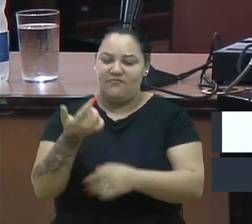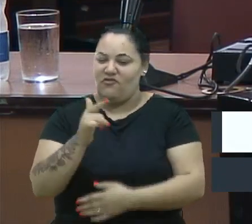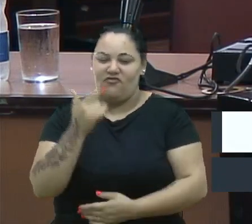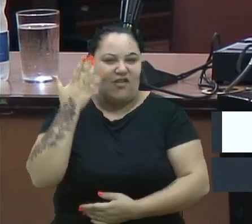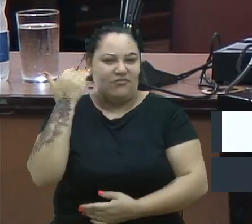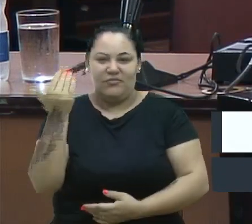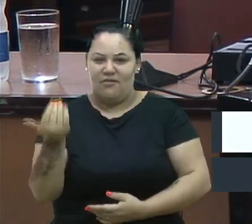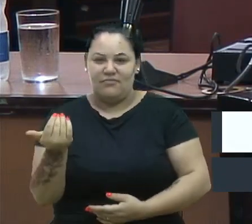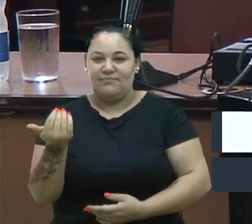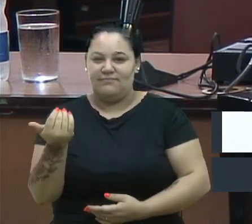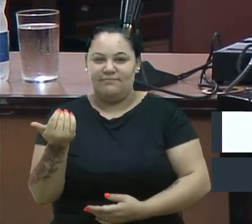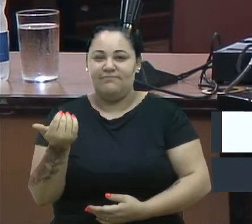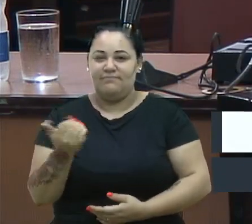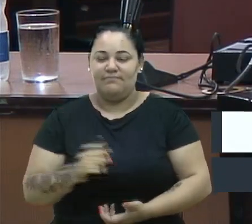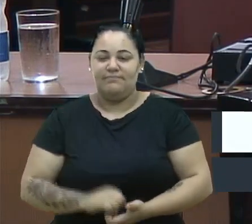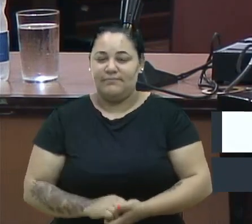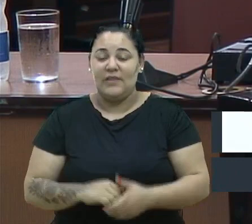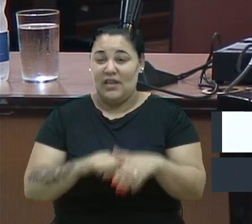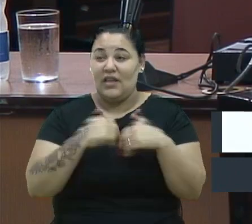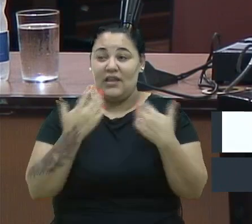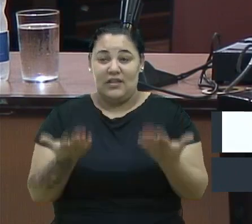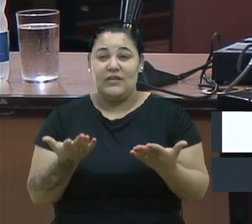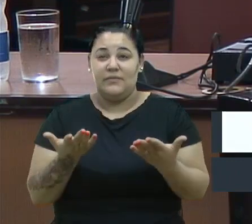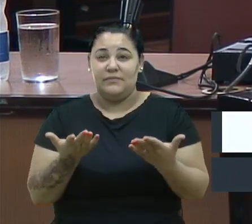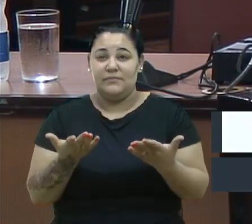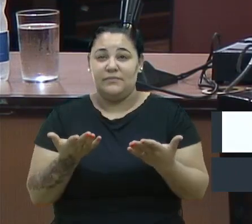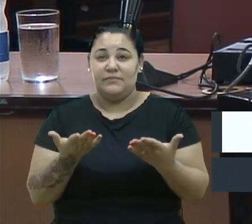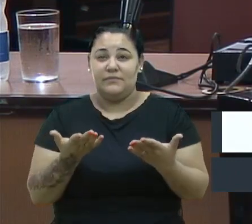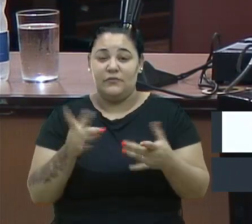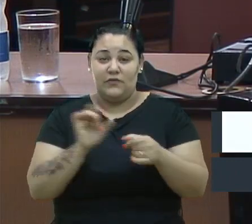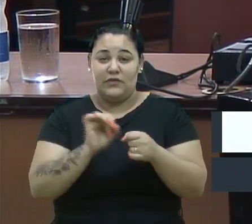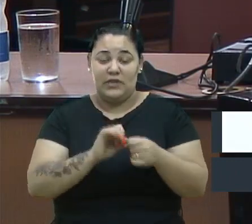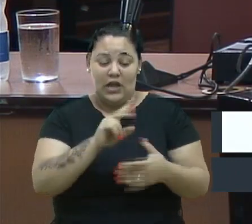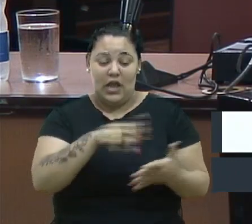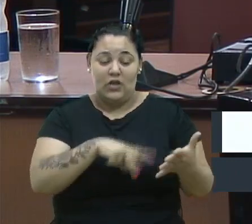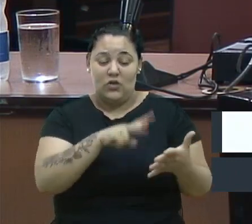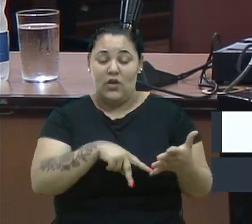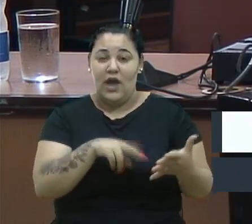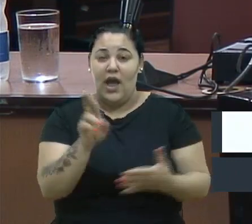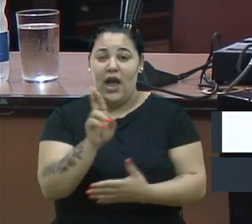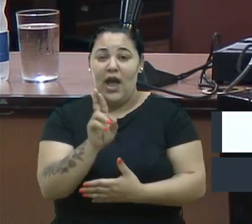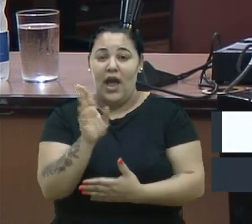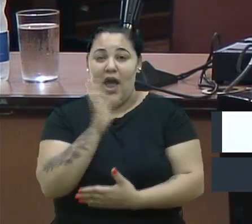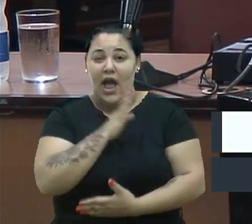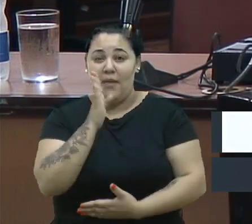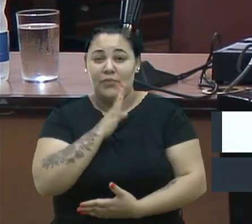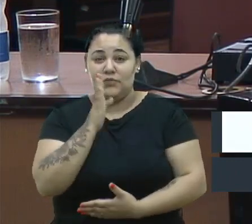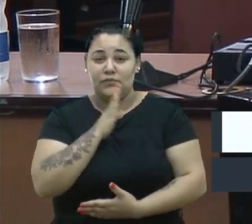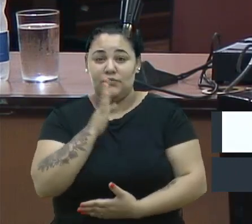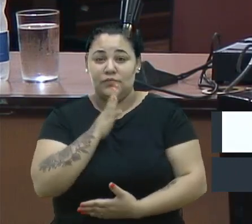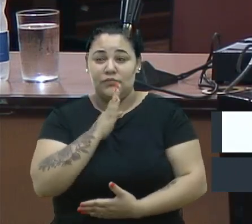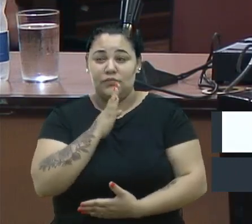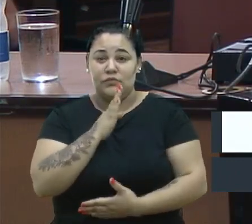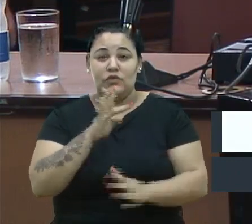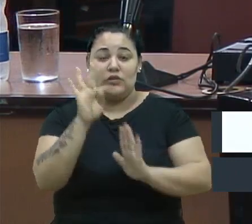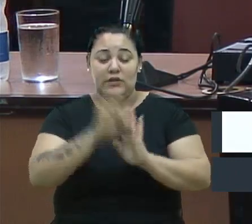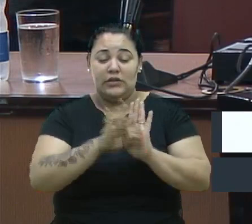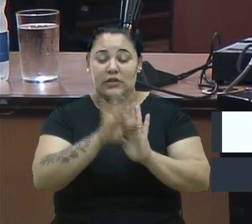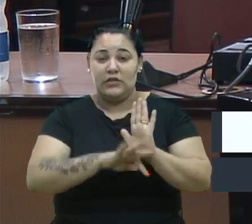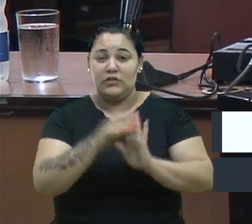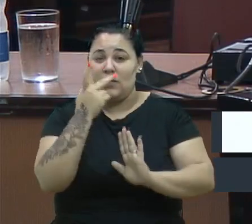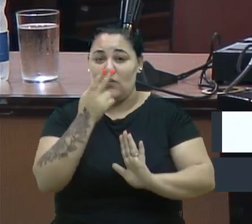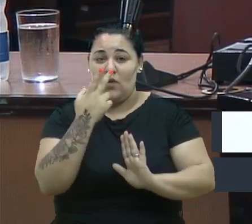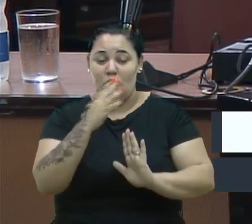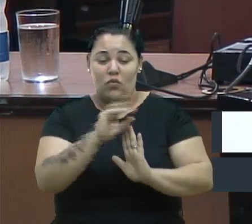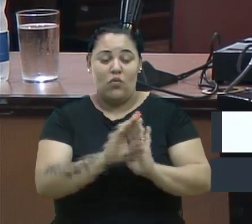êxito. Então, vou passar a leitura aqui rapidamente de um dos votos de louvor. O texto é igual, o conteúdo é igual para